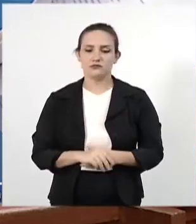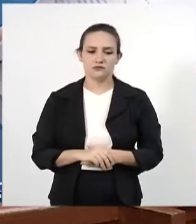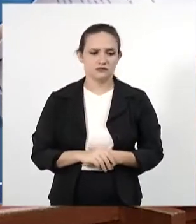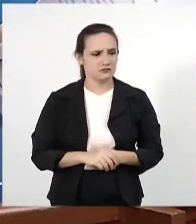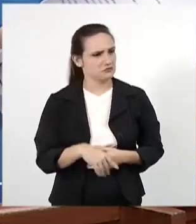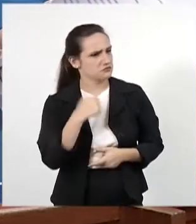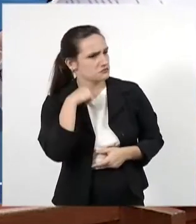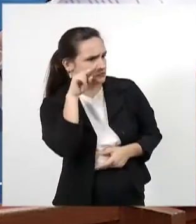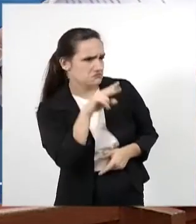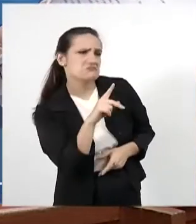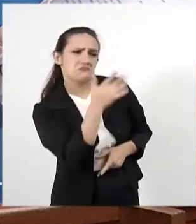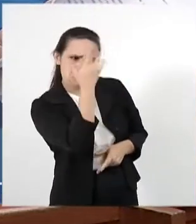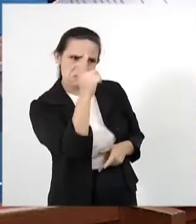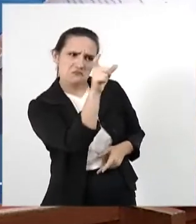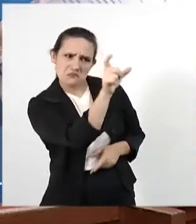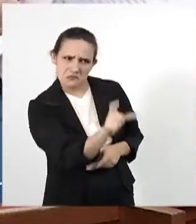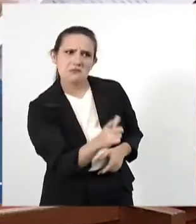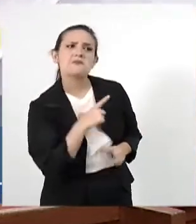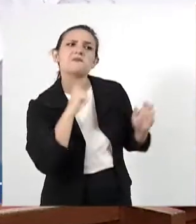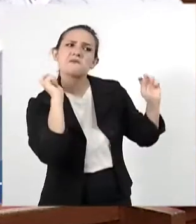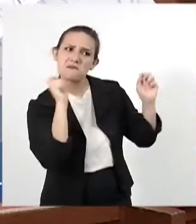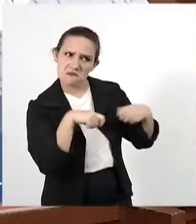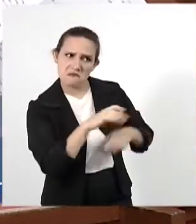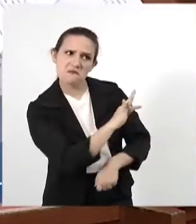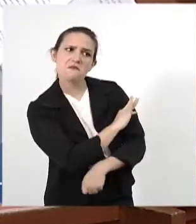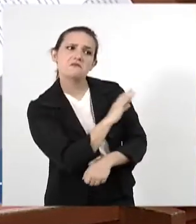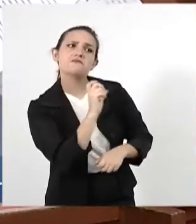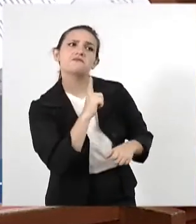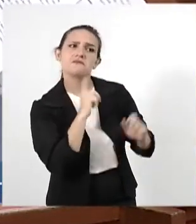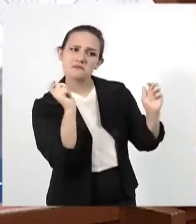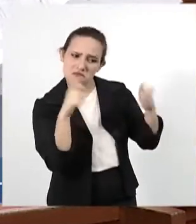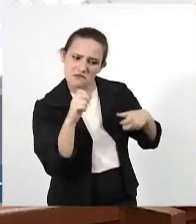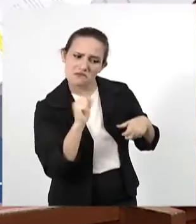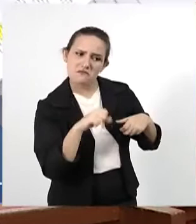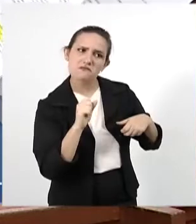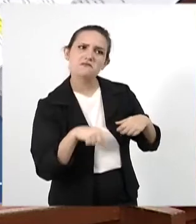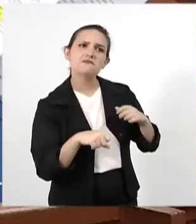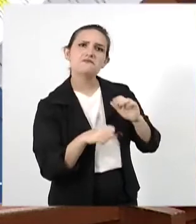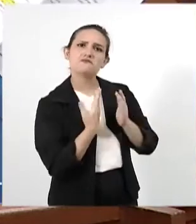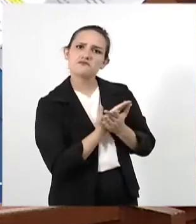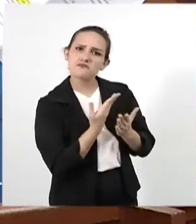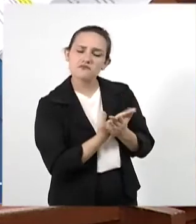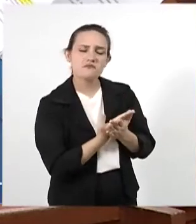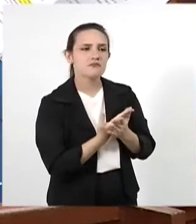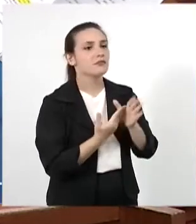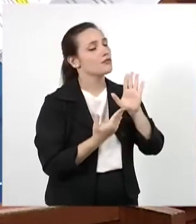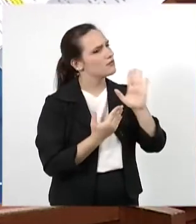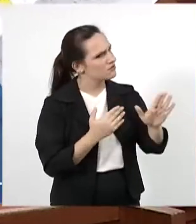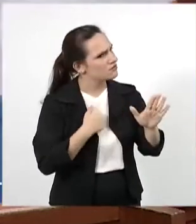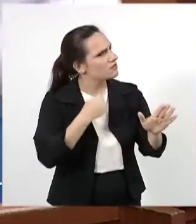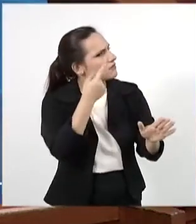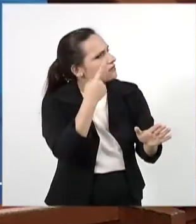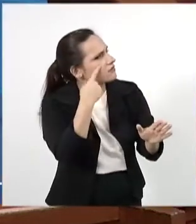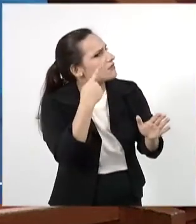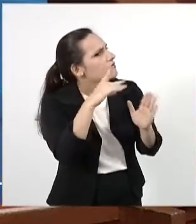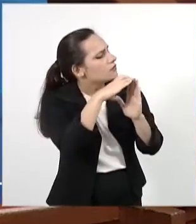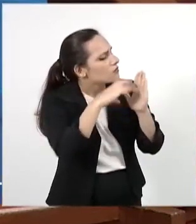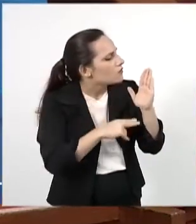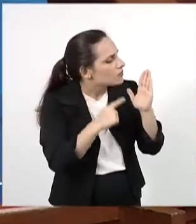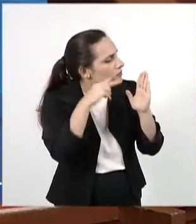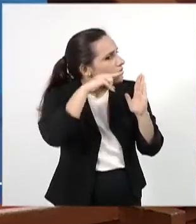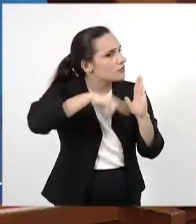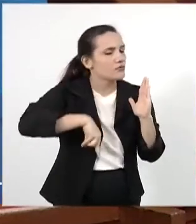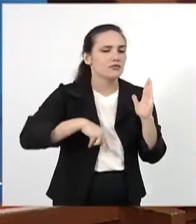científica daquele profissional, pode ser feita a seleção mediante a análise curricular dispensada a